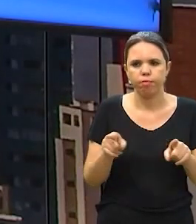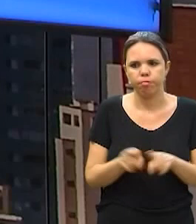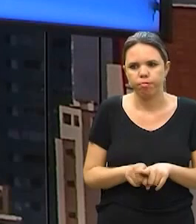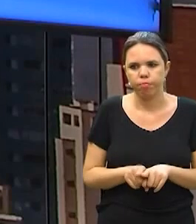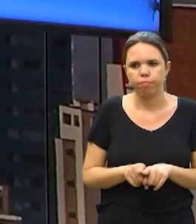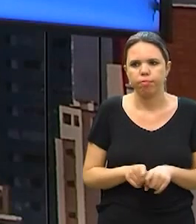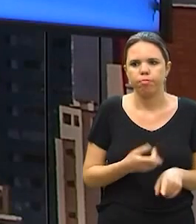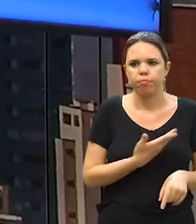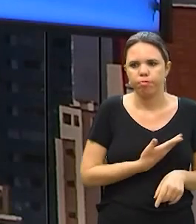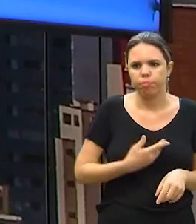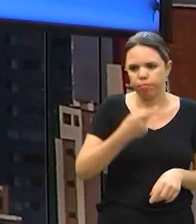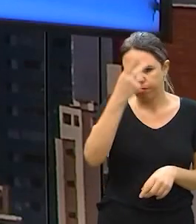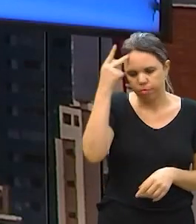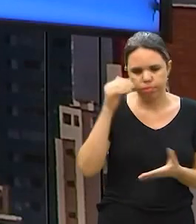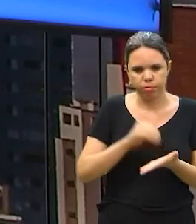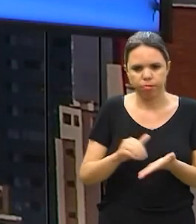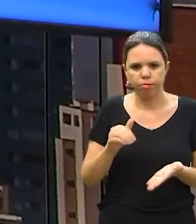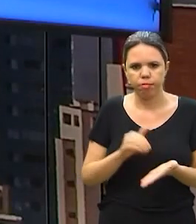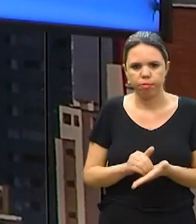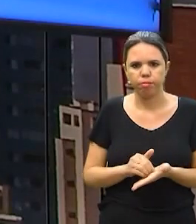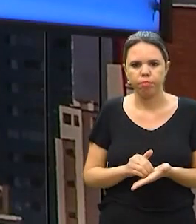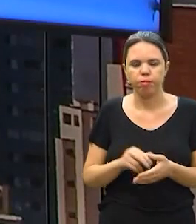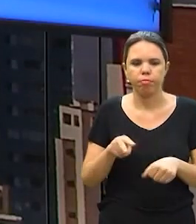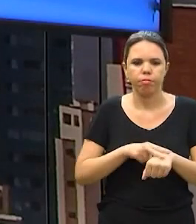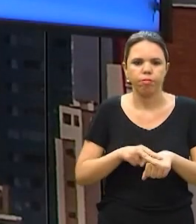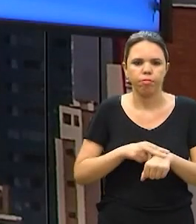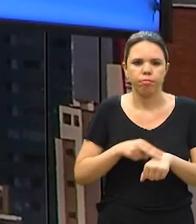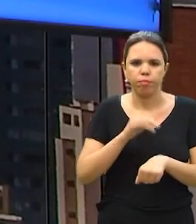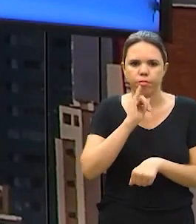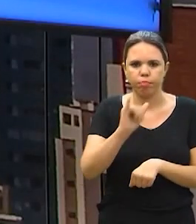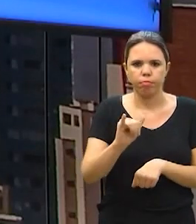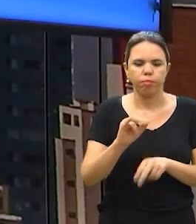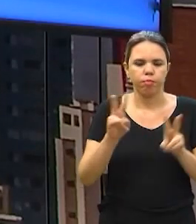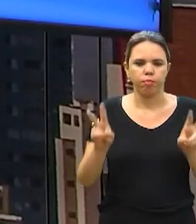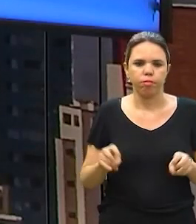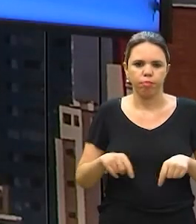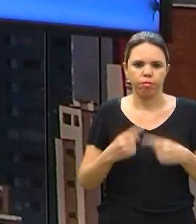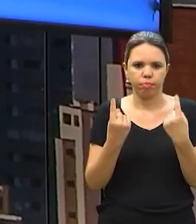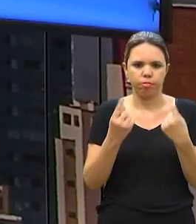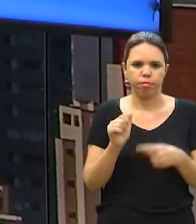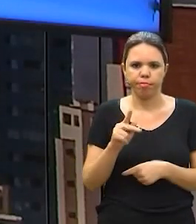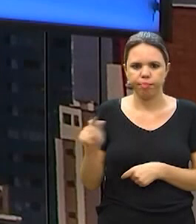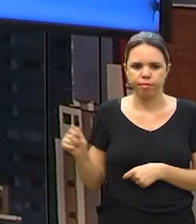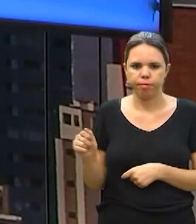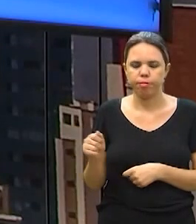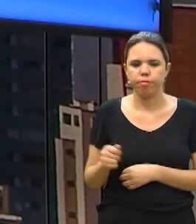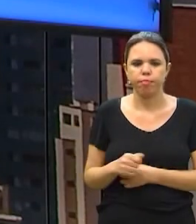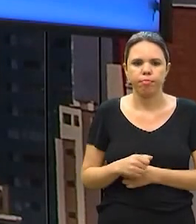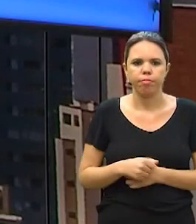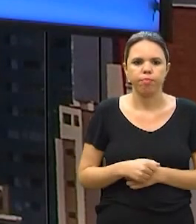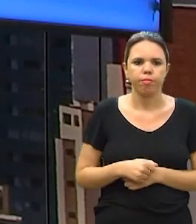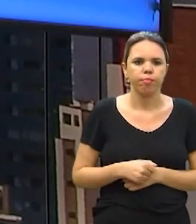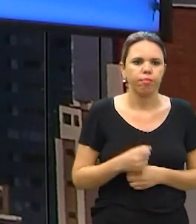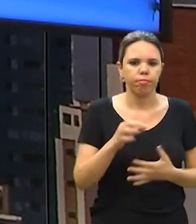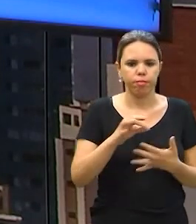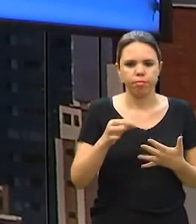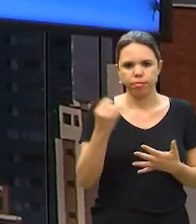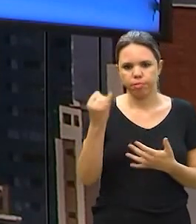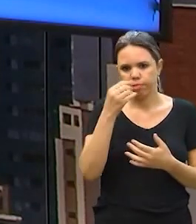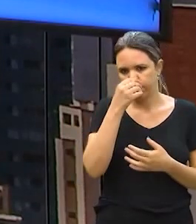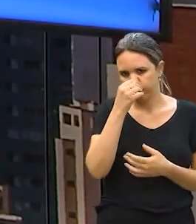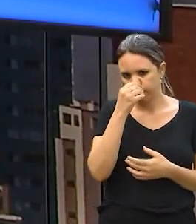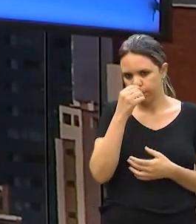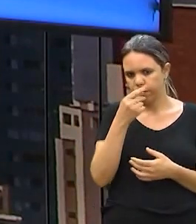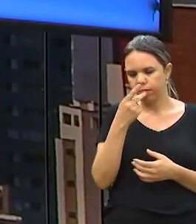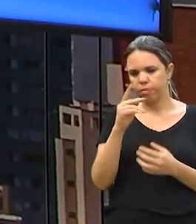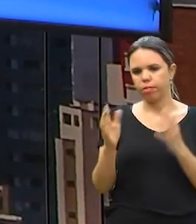também autoridades, o secretário do Verde, para falar sobre os desafios da APA frente vários pontos